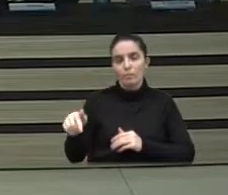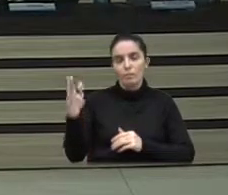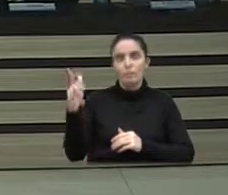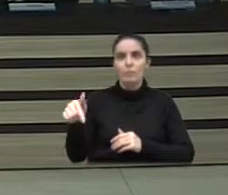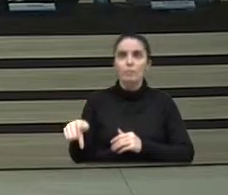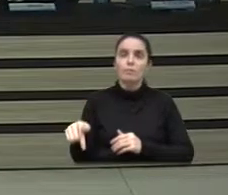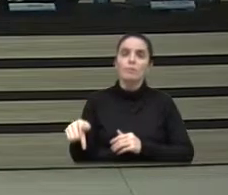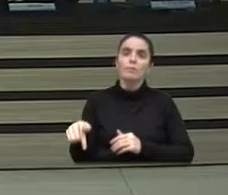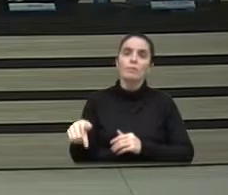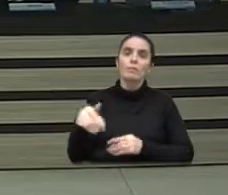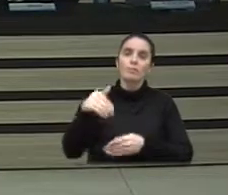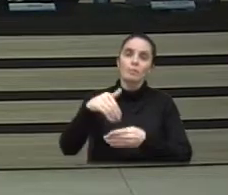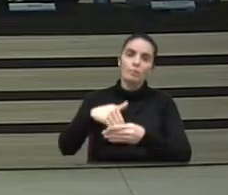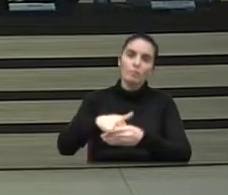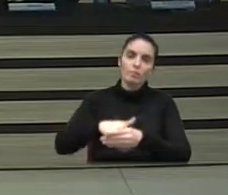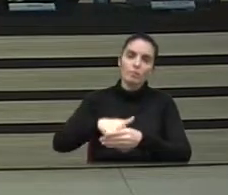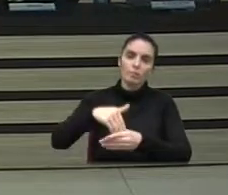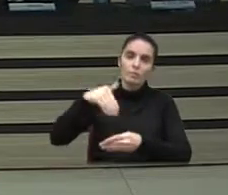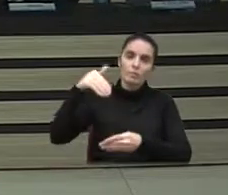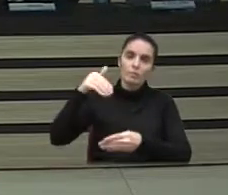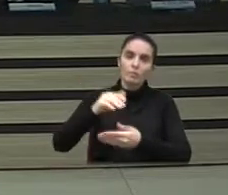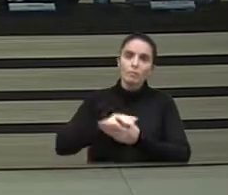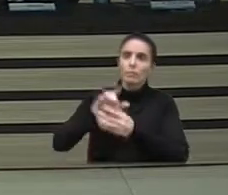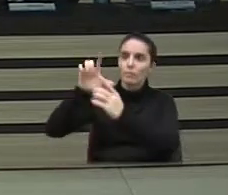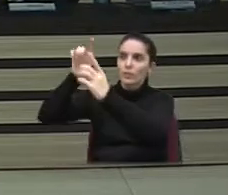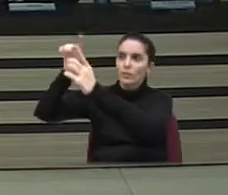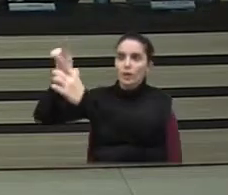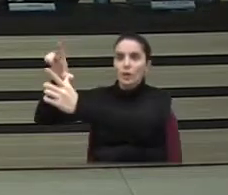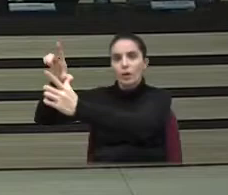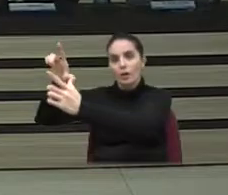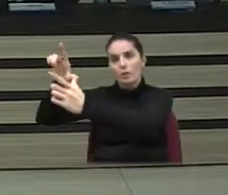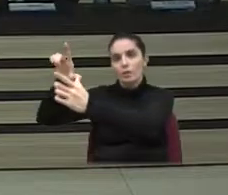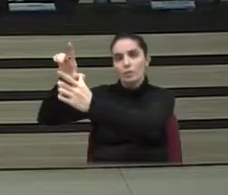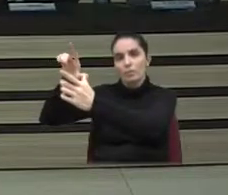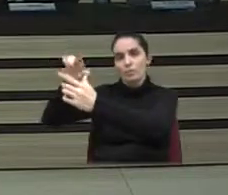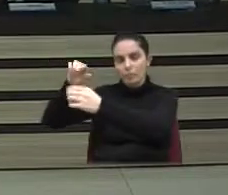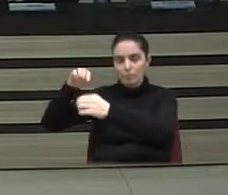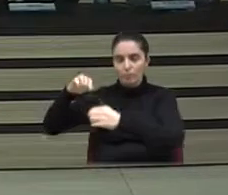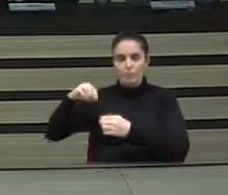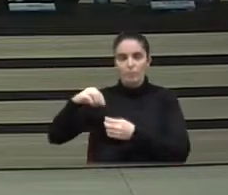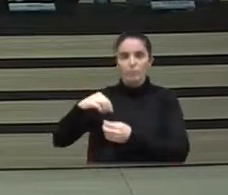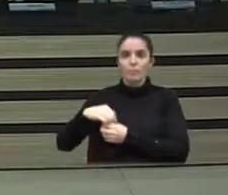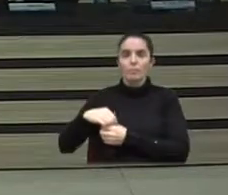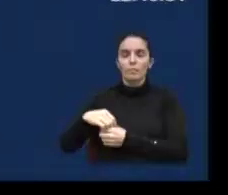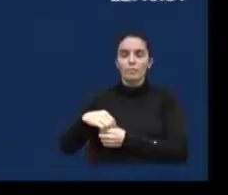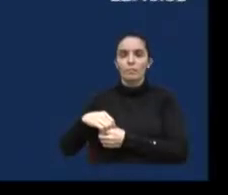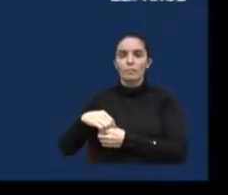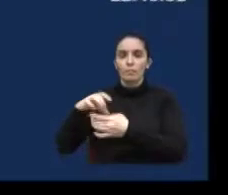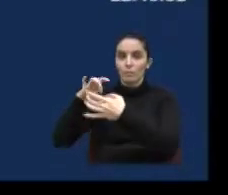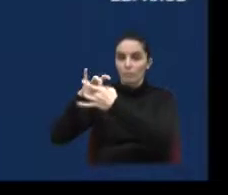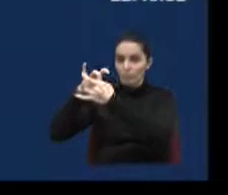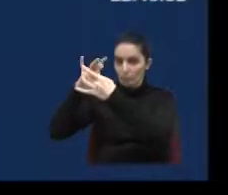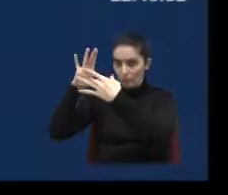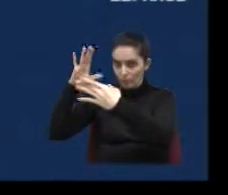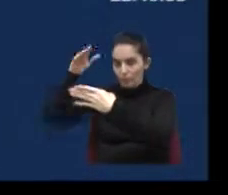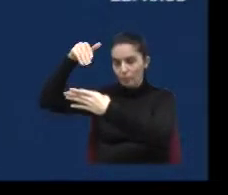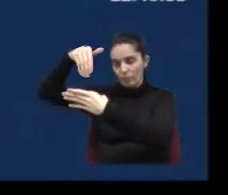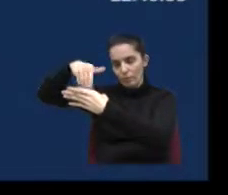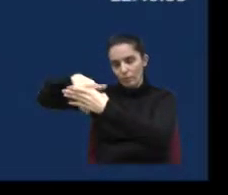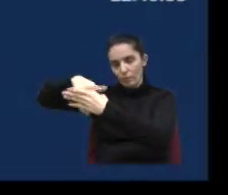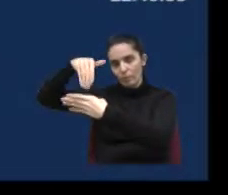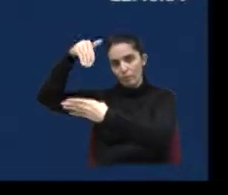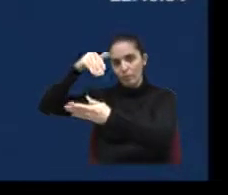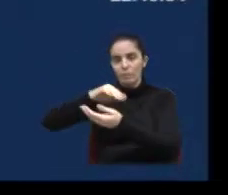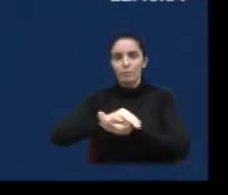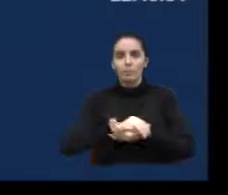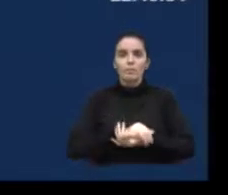217/2017, ele vai à votação. E o painel de votação, senhores vereadores, ele está aberto.